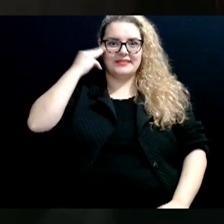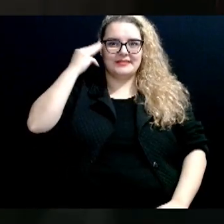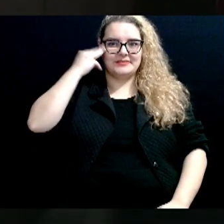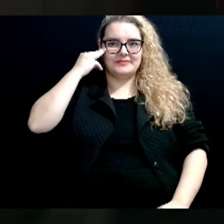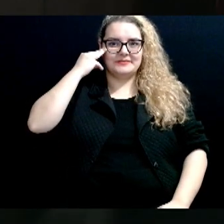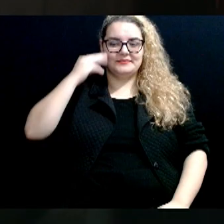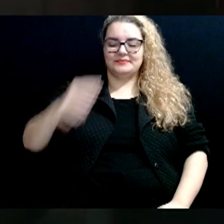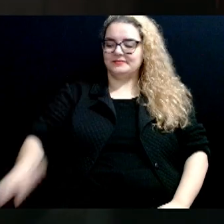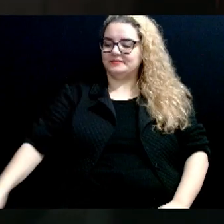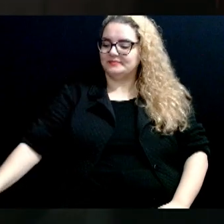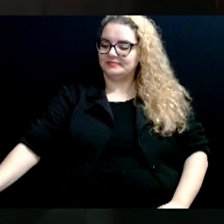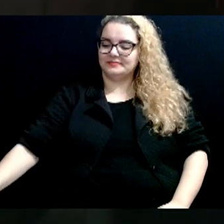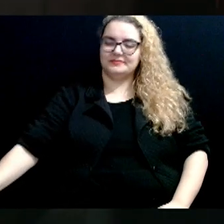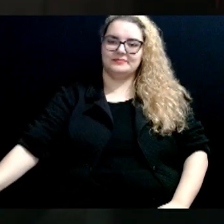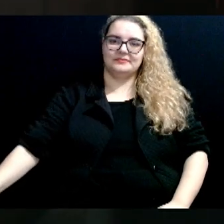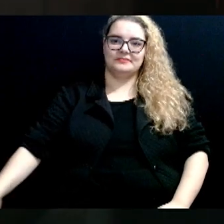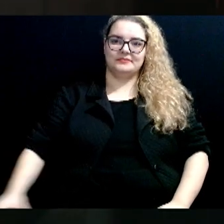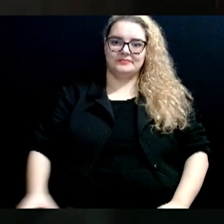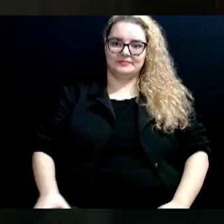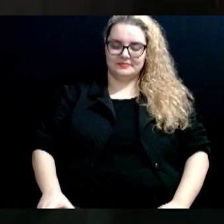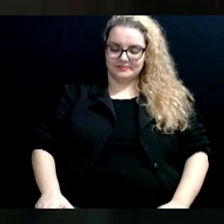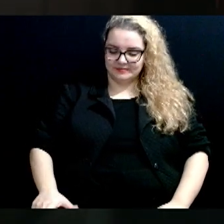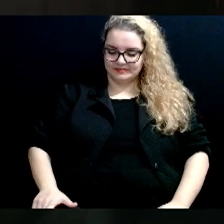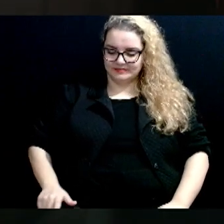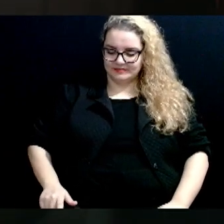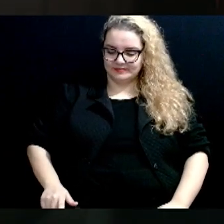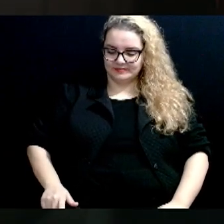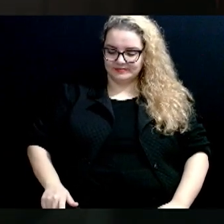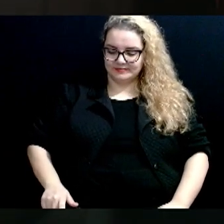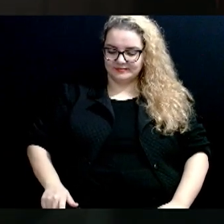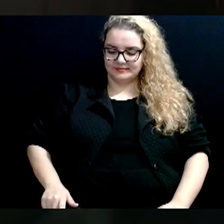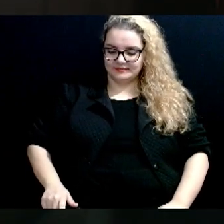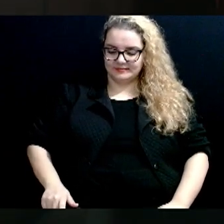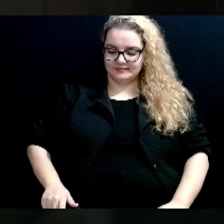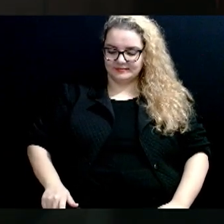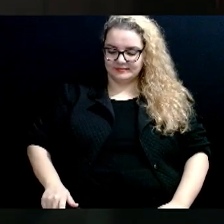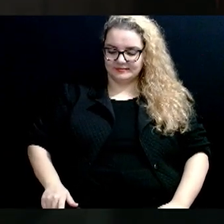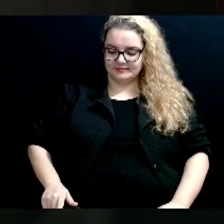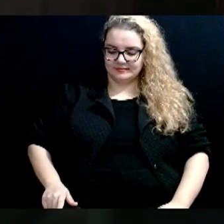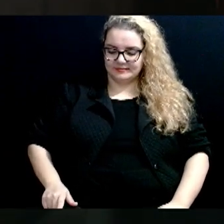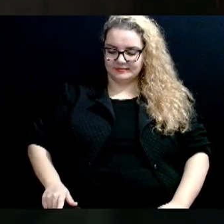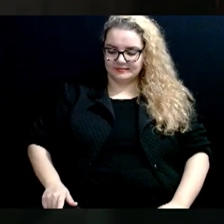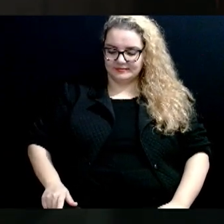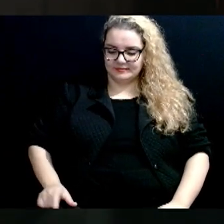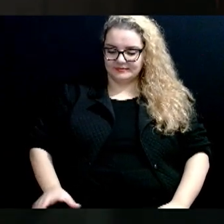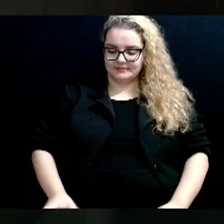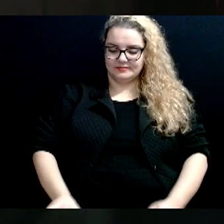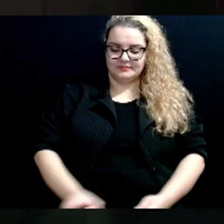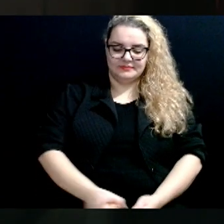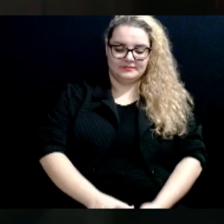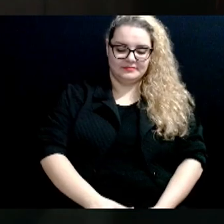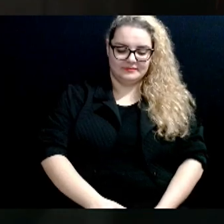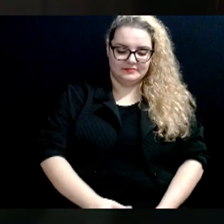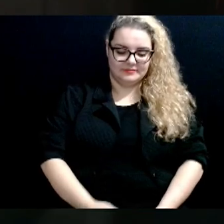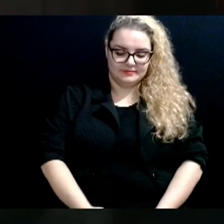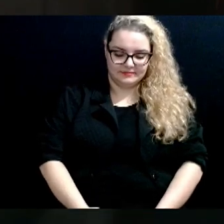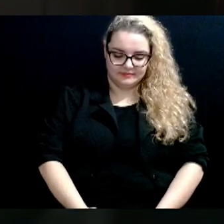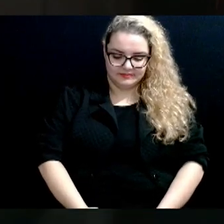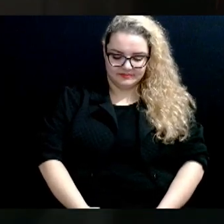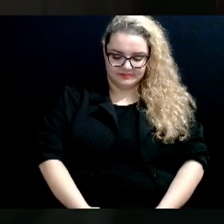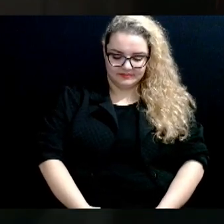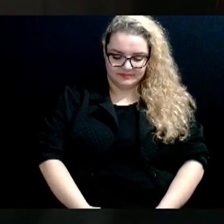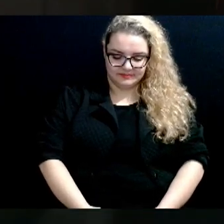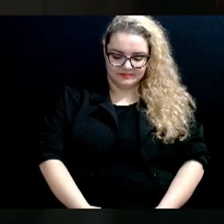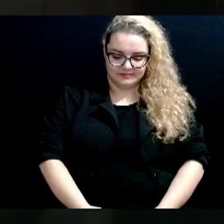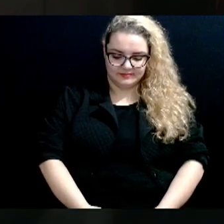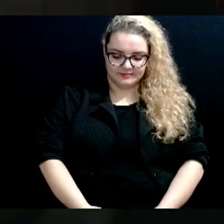você aí, né? Como é que é? Você já esqueceu algo e aí você fez um esforço e deu um cansaço para você se lembrar, mas você